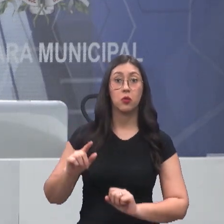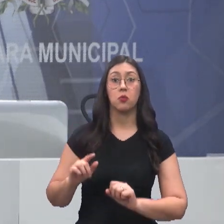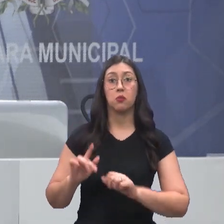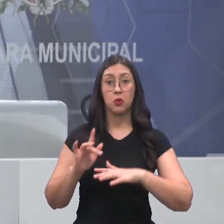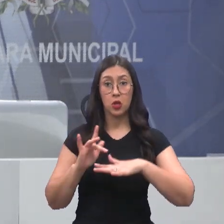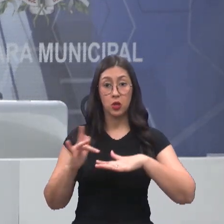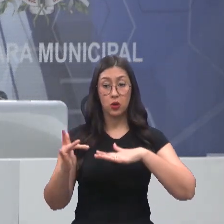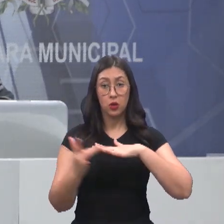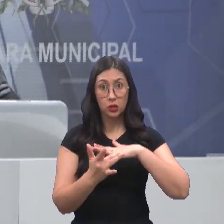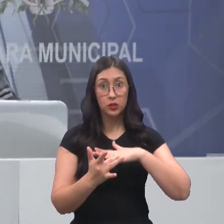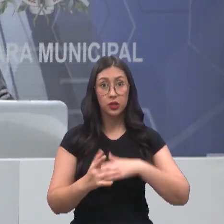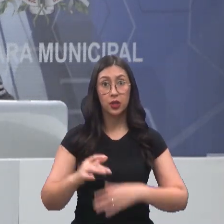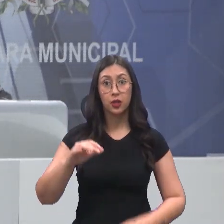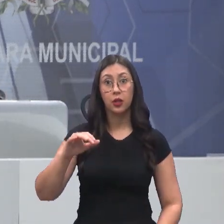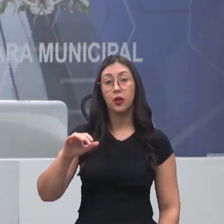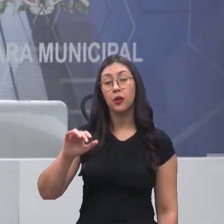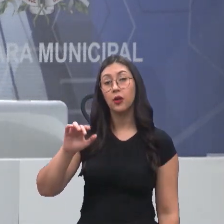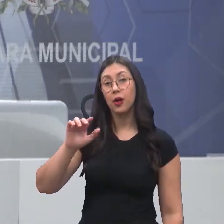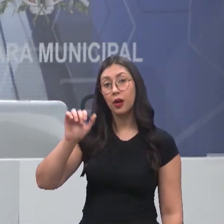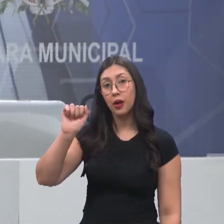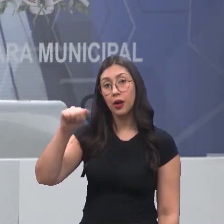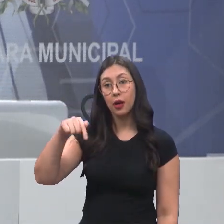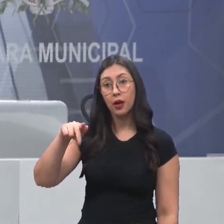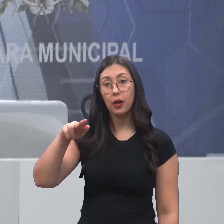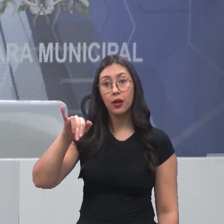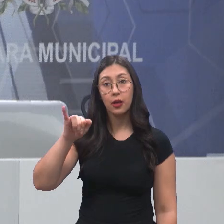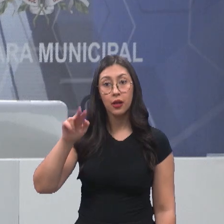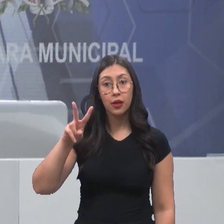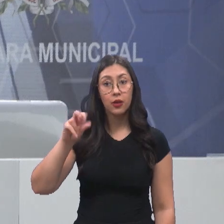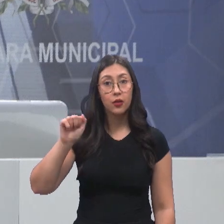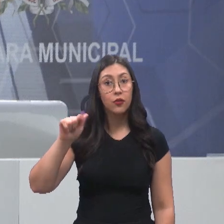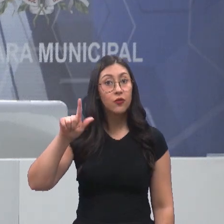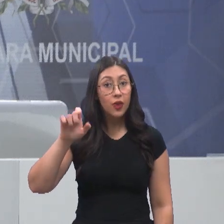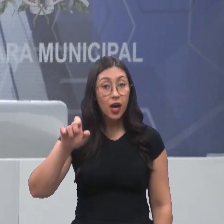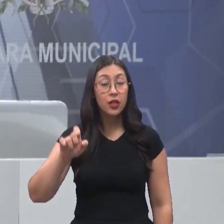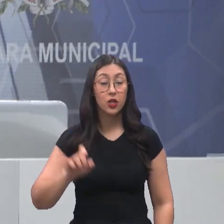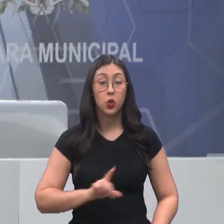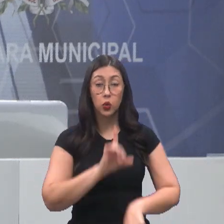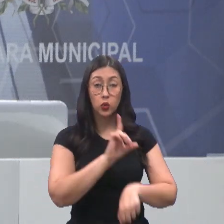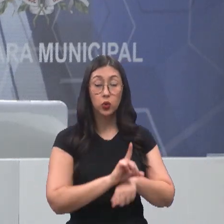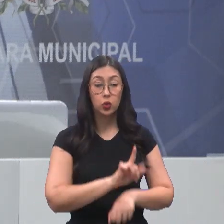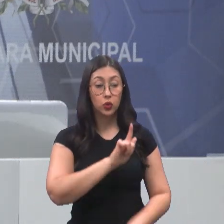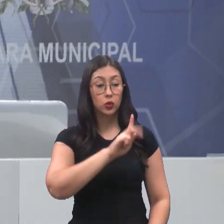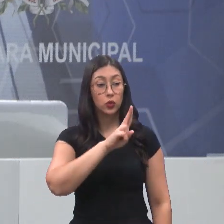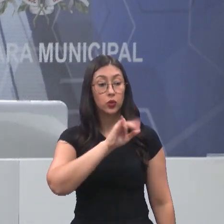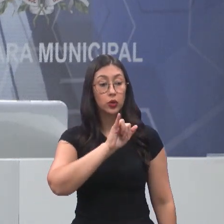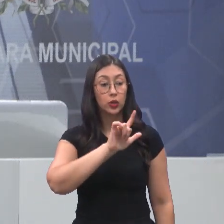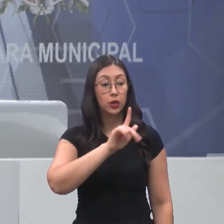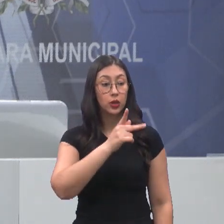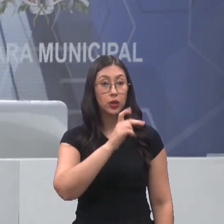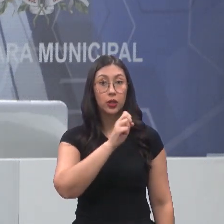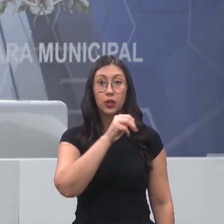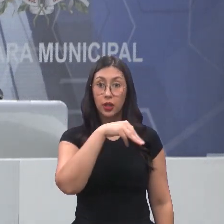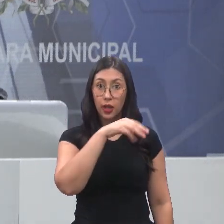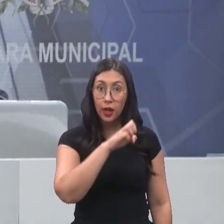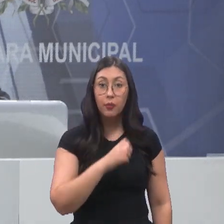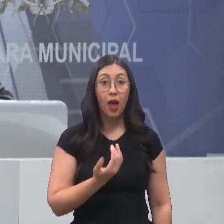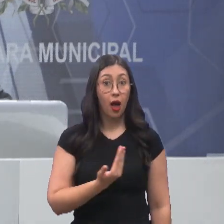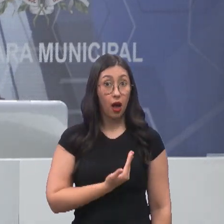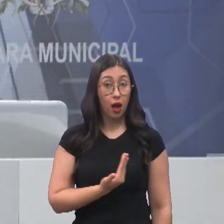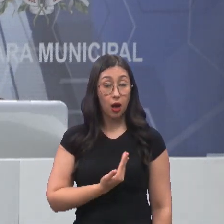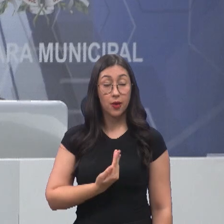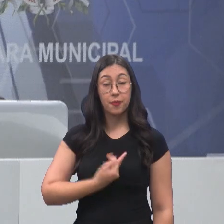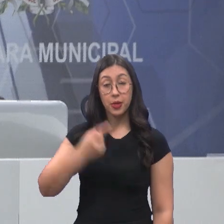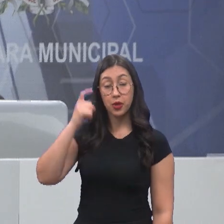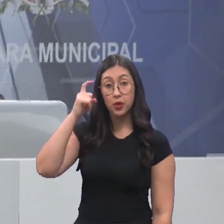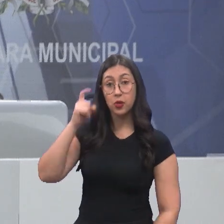senhor Guilherme Osnan, que é amigo, sócio, marqueteiro do doutor e deputado Elton. Portanto,